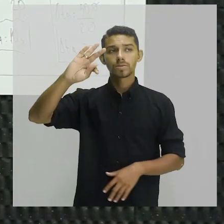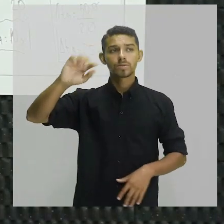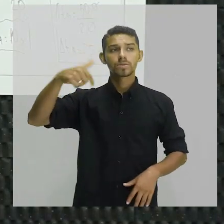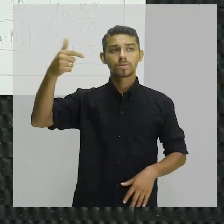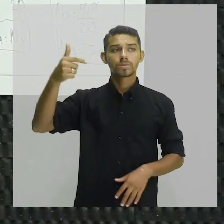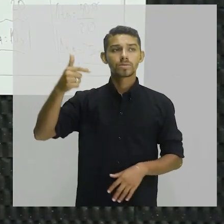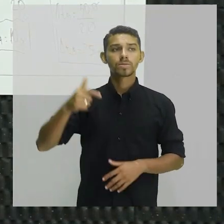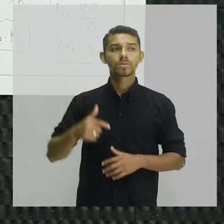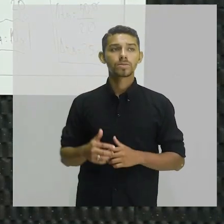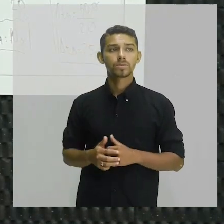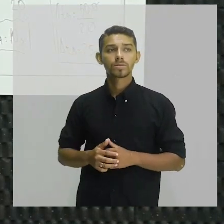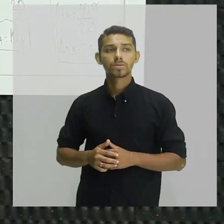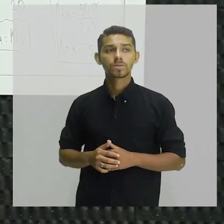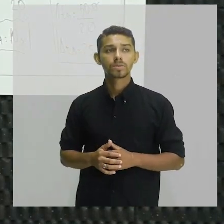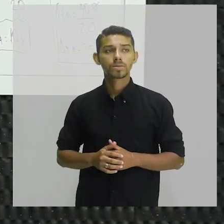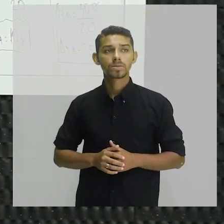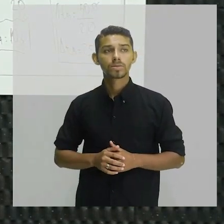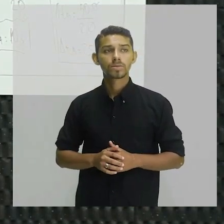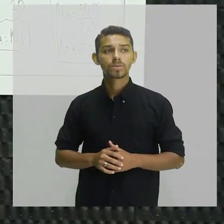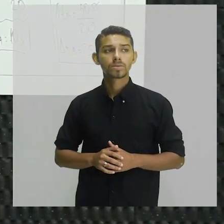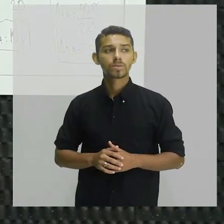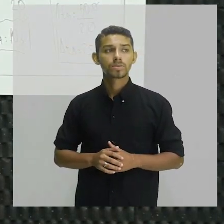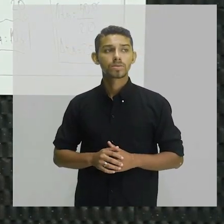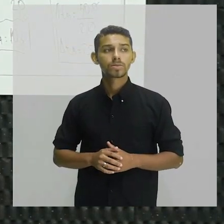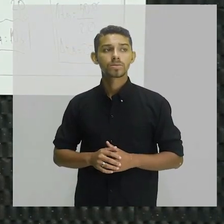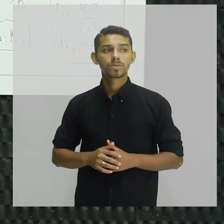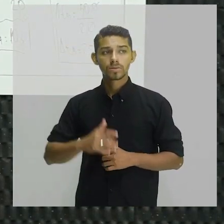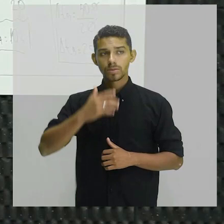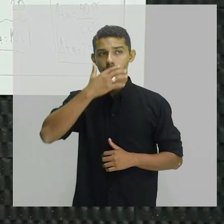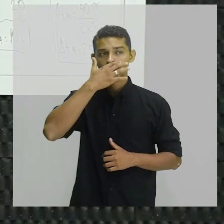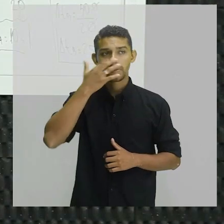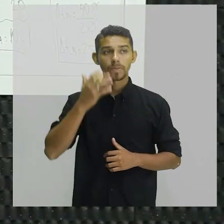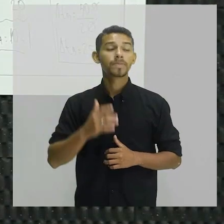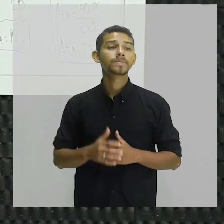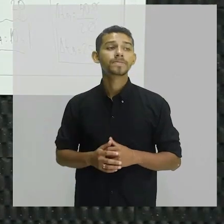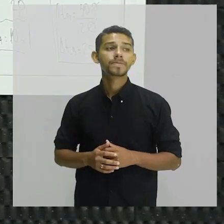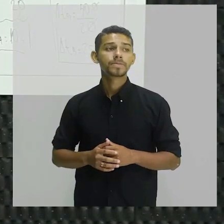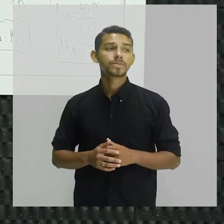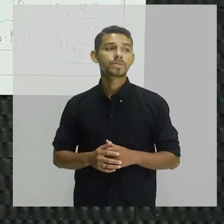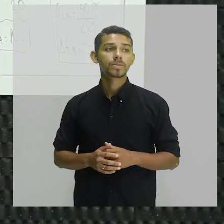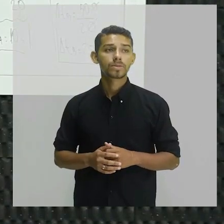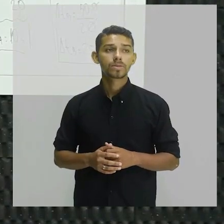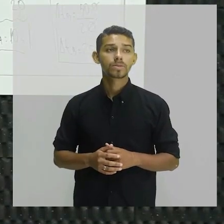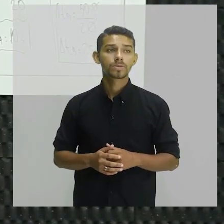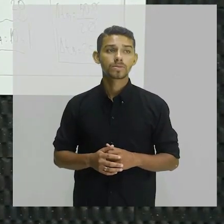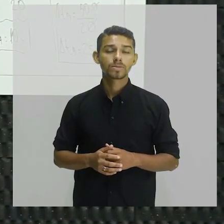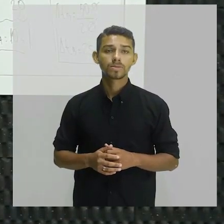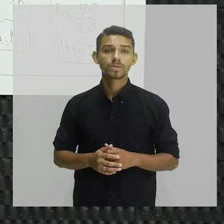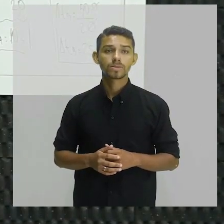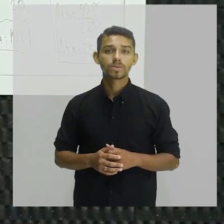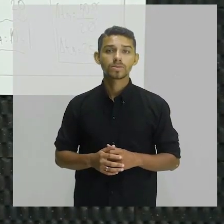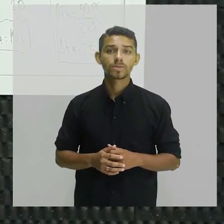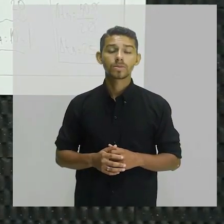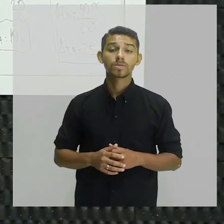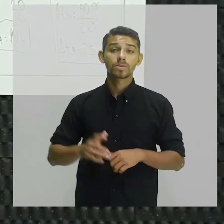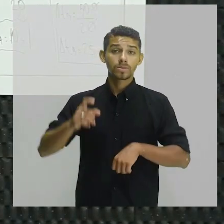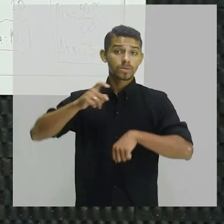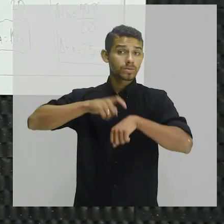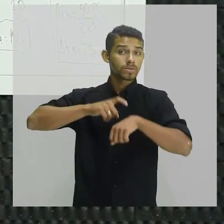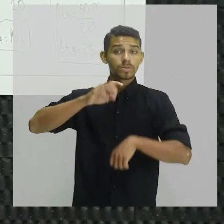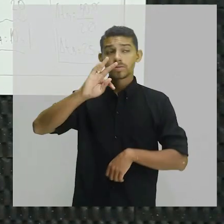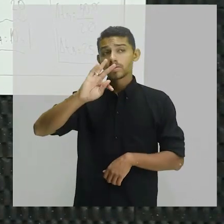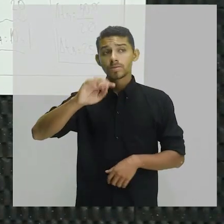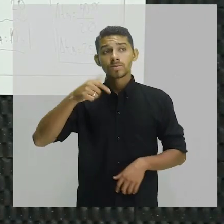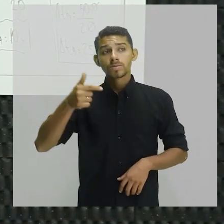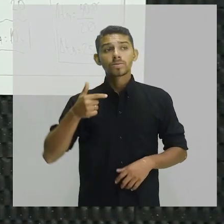né? Então, esse ΔS2 vai ser o quê? Velocidade continua sendo 14. Esse tempo 2 é o